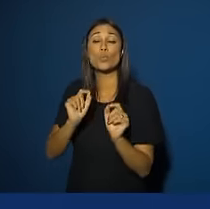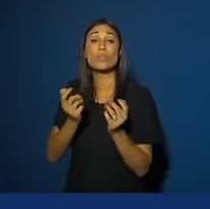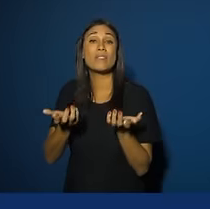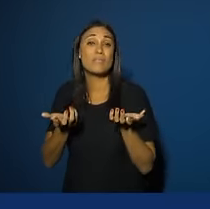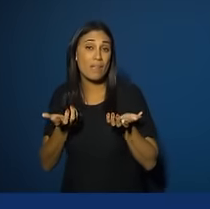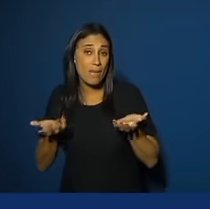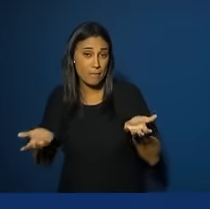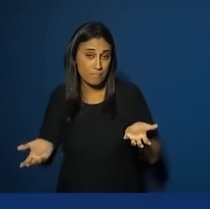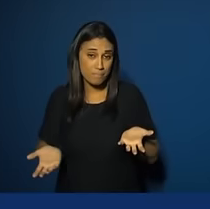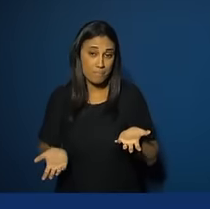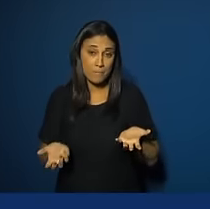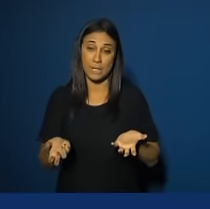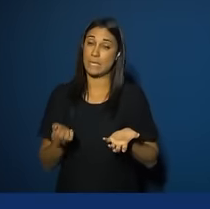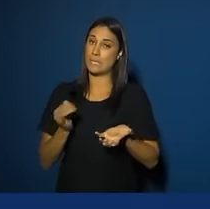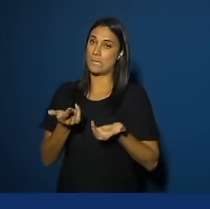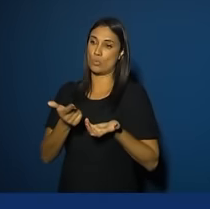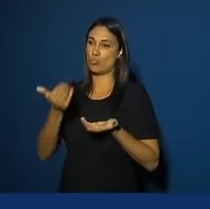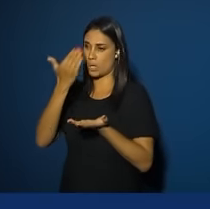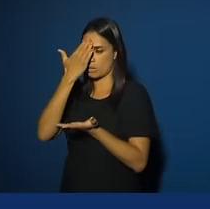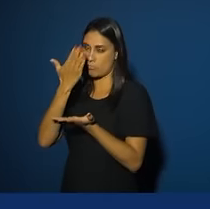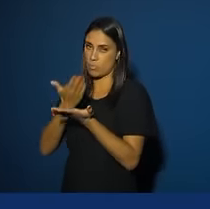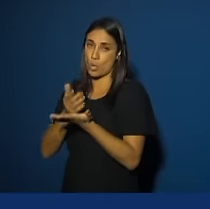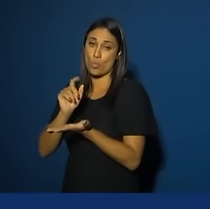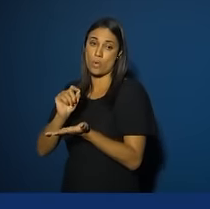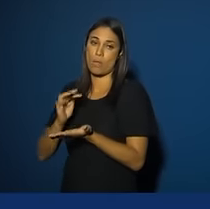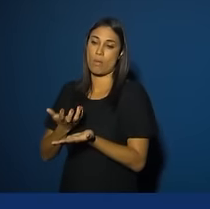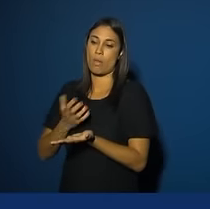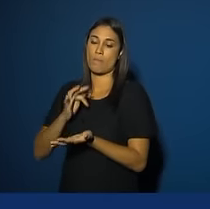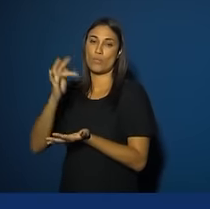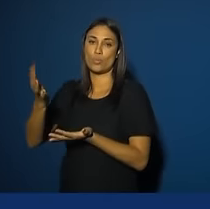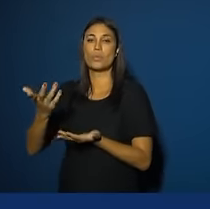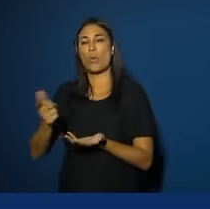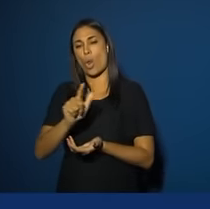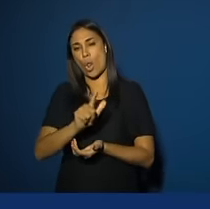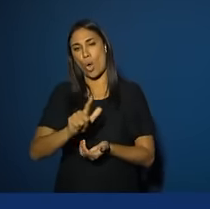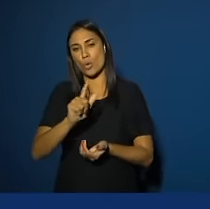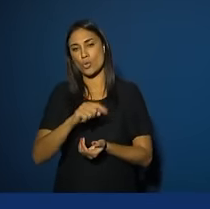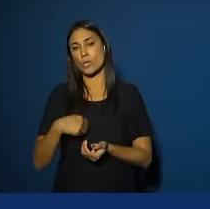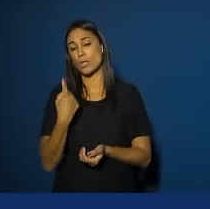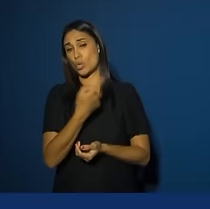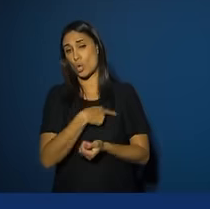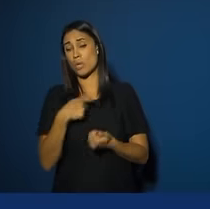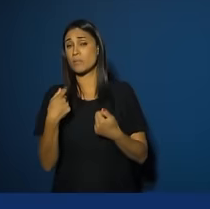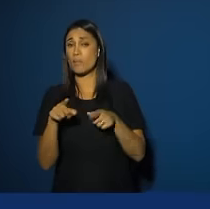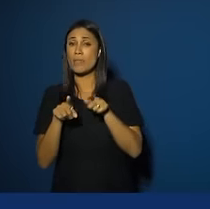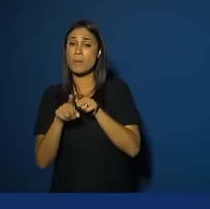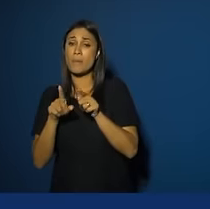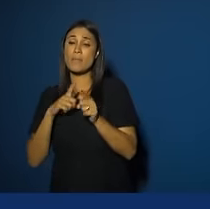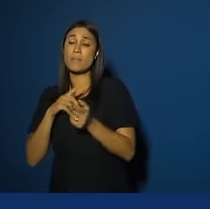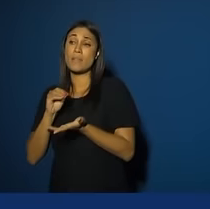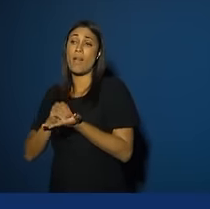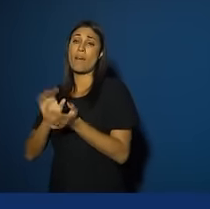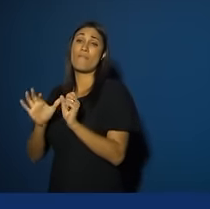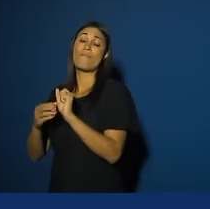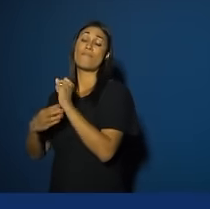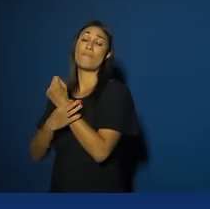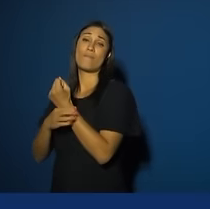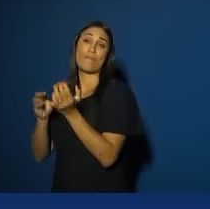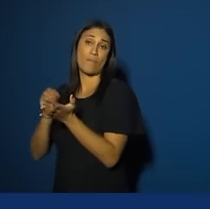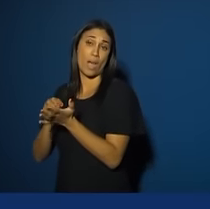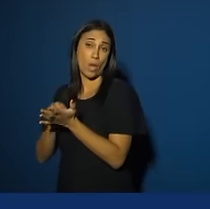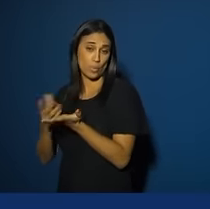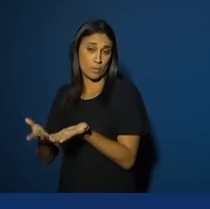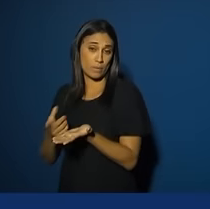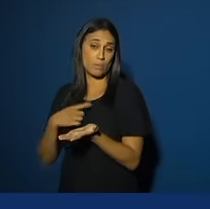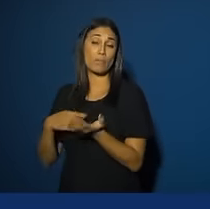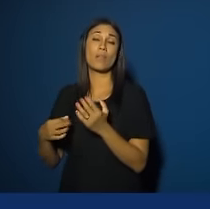pretende. E se não há convicção sobre o que se pretende, então, logicamente, que nós aqui temos também essa incerteza. Não é? Tem a